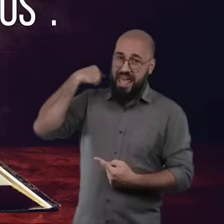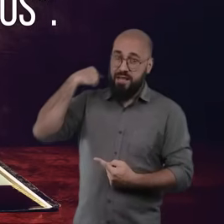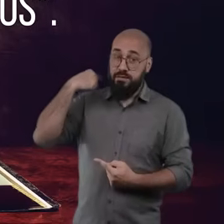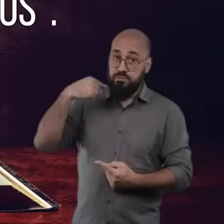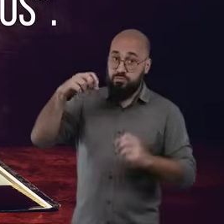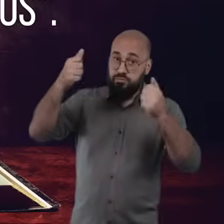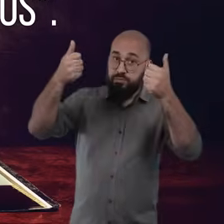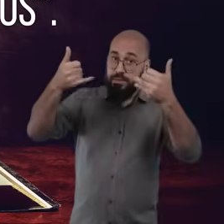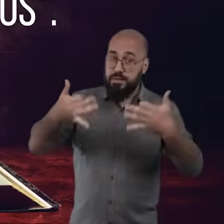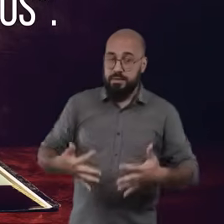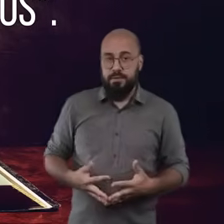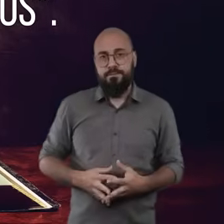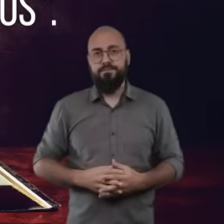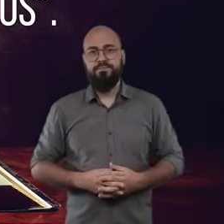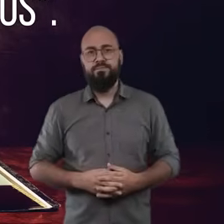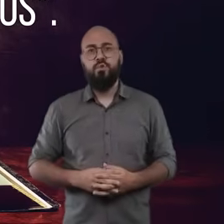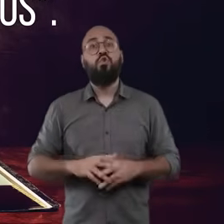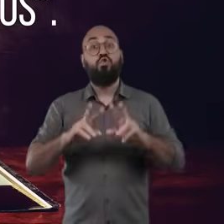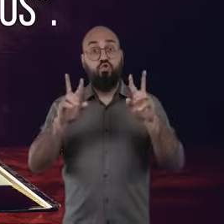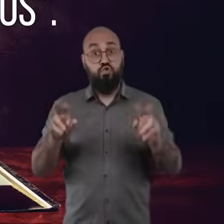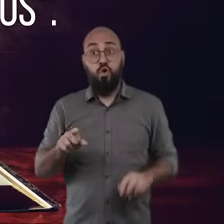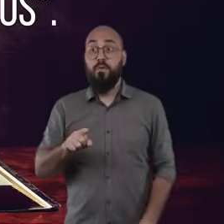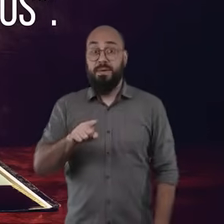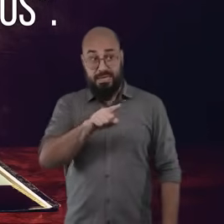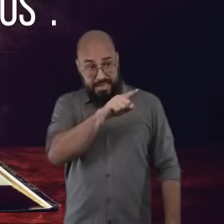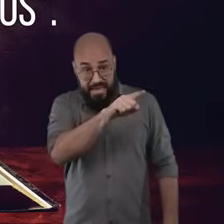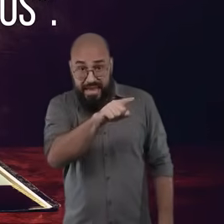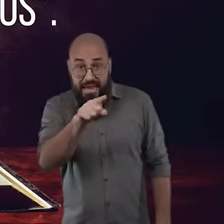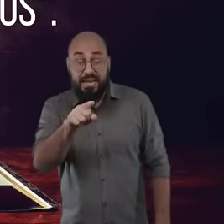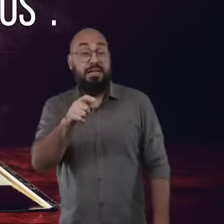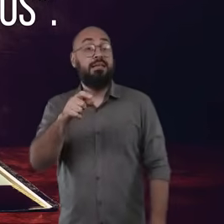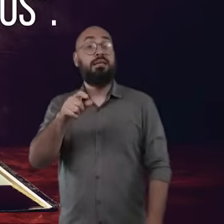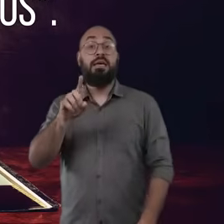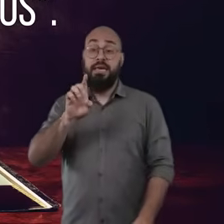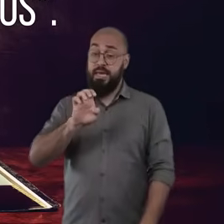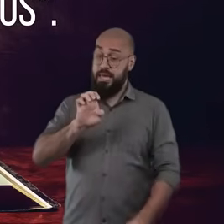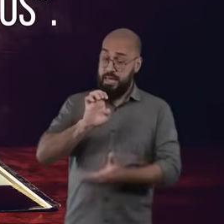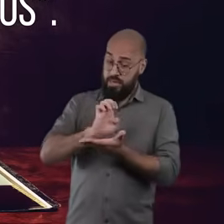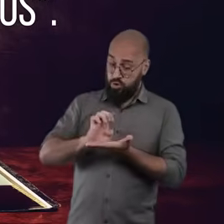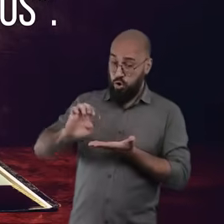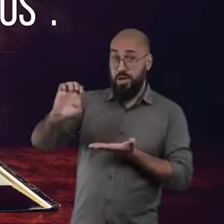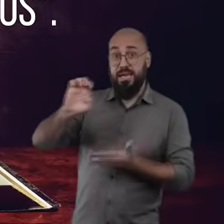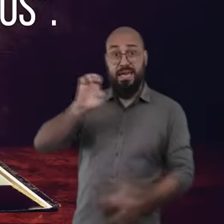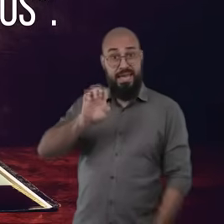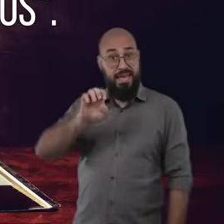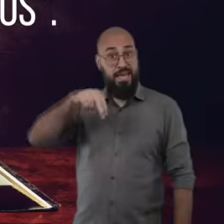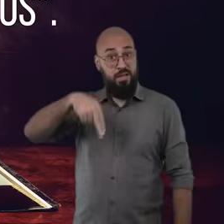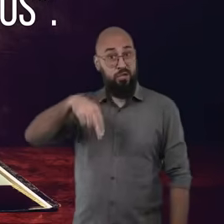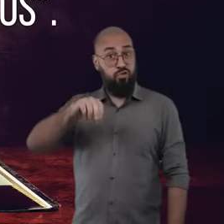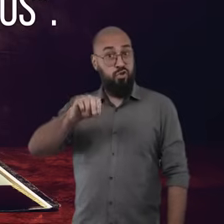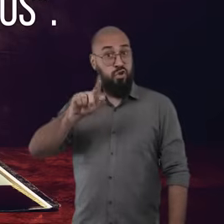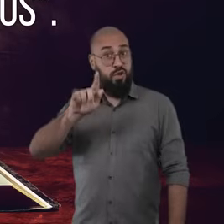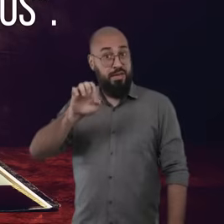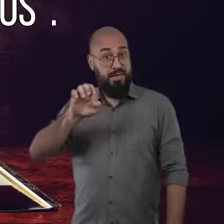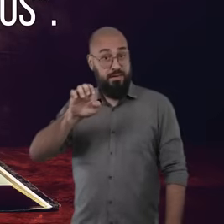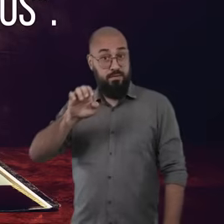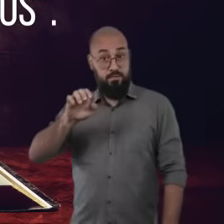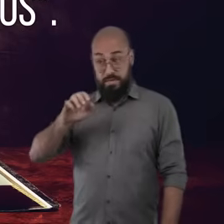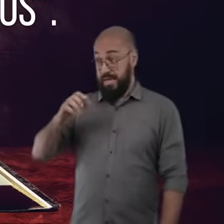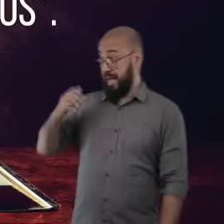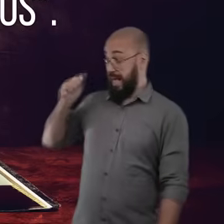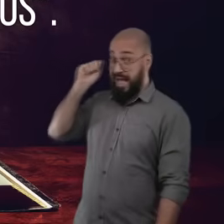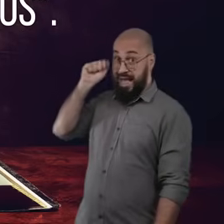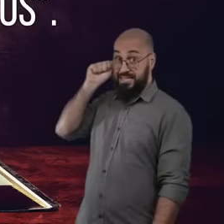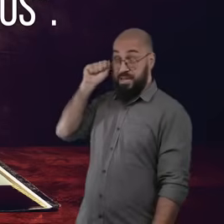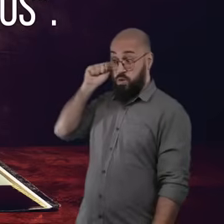Bíblia. Foi a respeito deles que também profetizou Enoque, o sétimo depois de Adão,